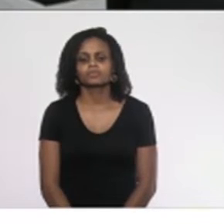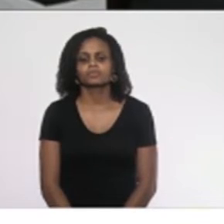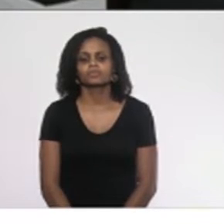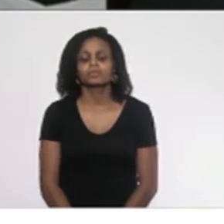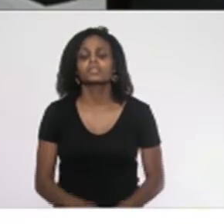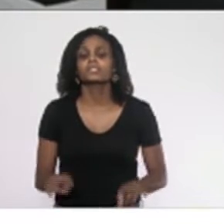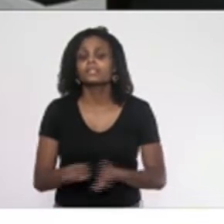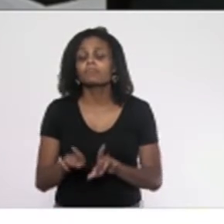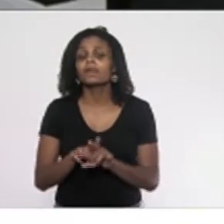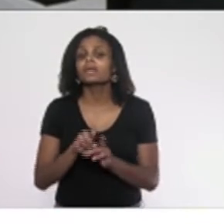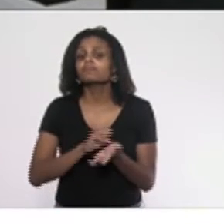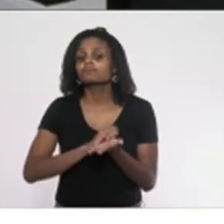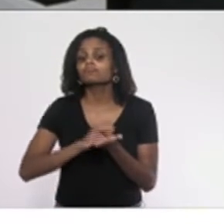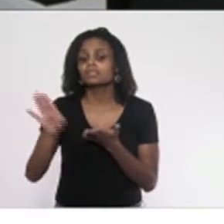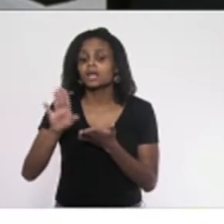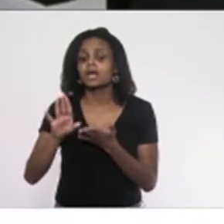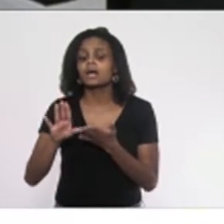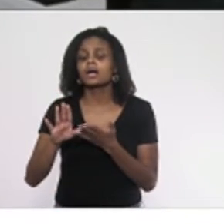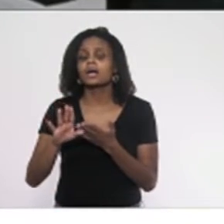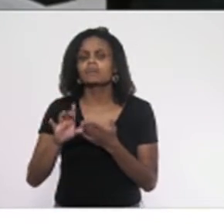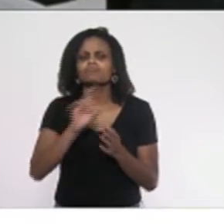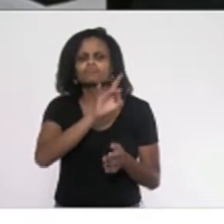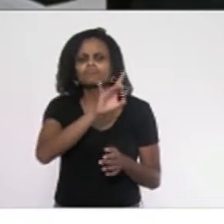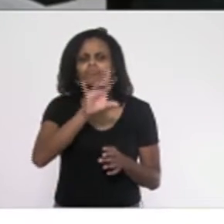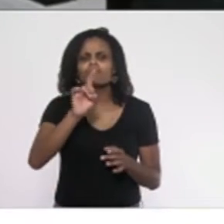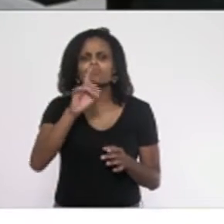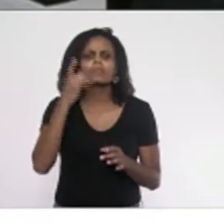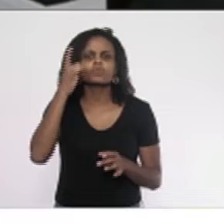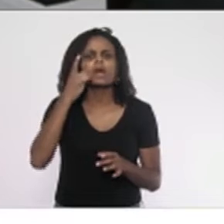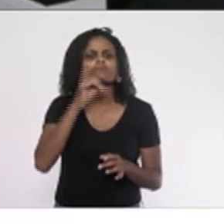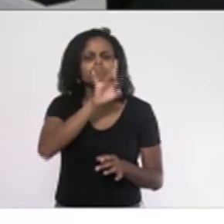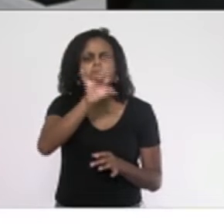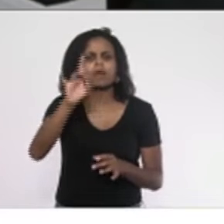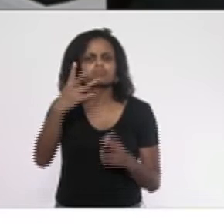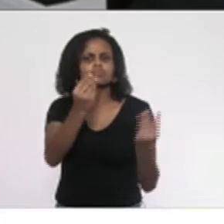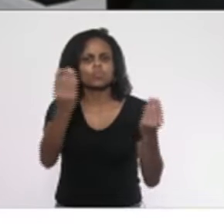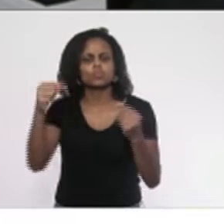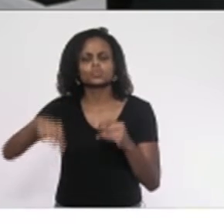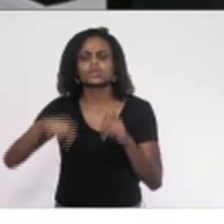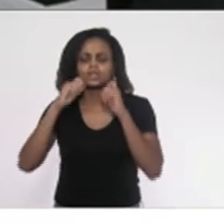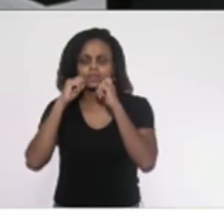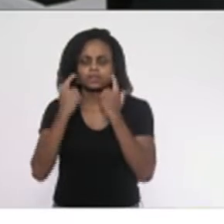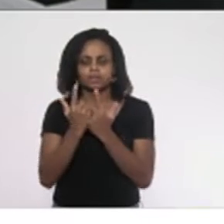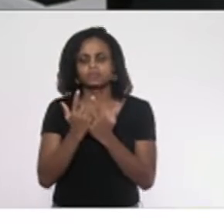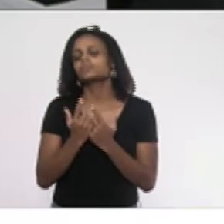inclusive encaminhada por vários líderes de partidos aqui na casa.